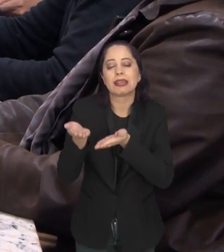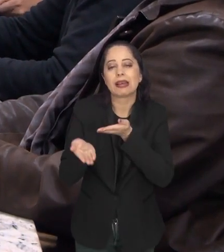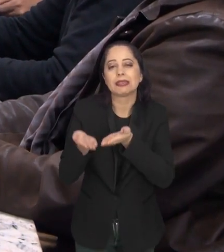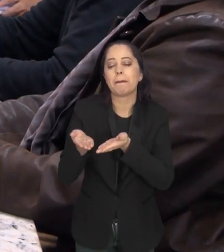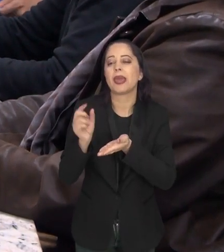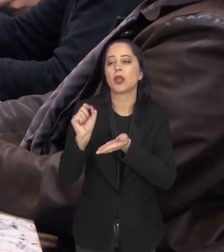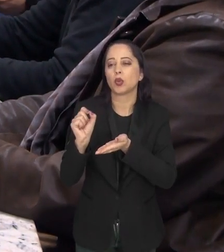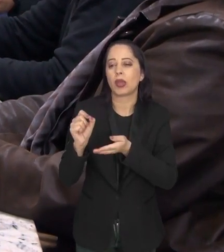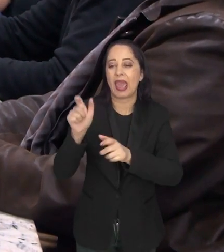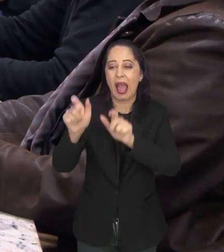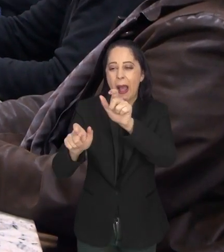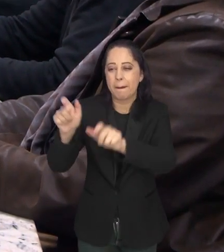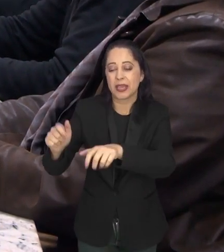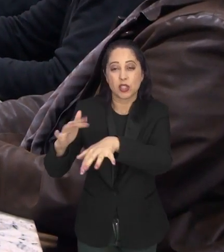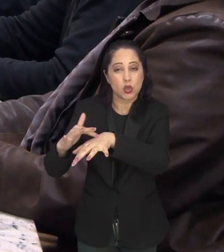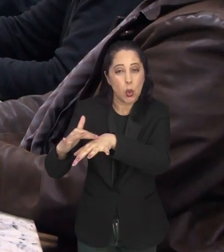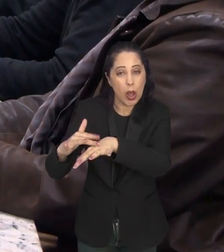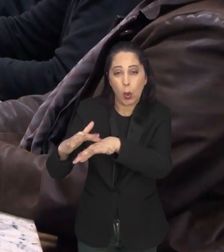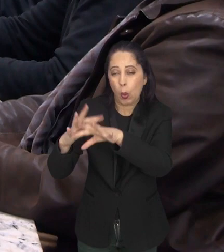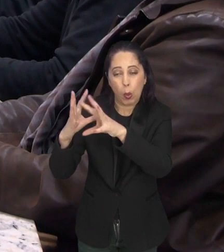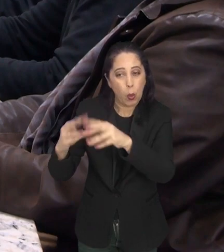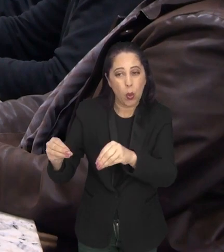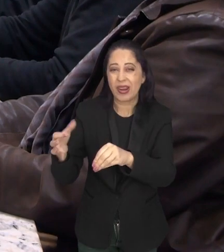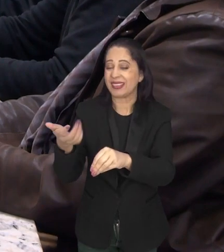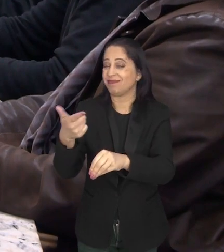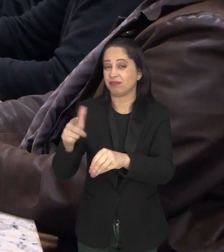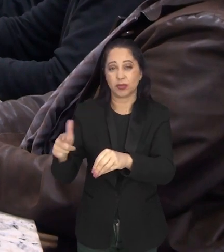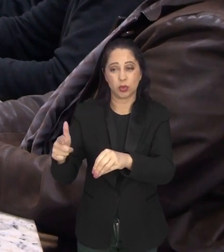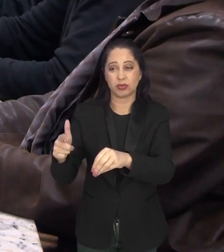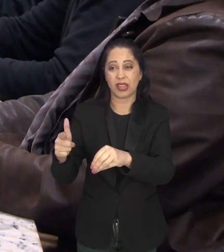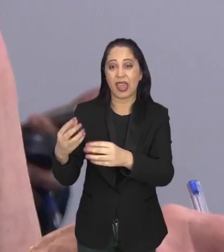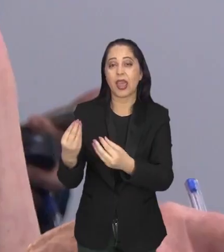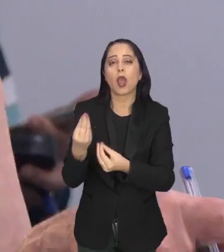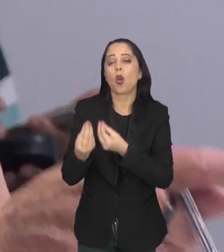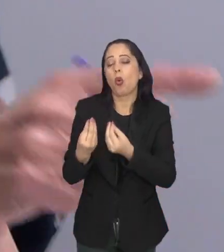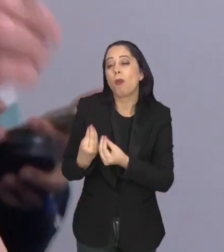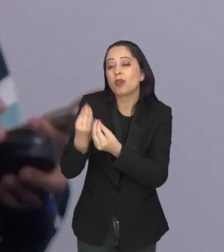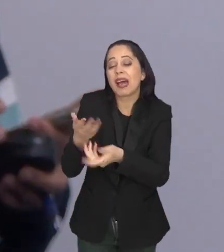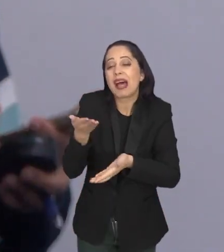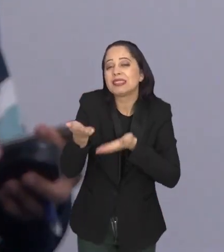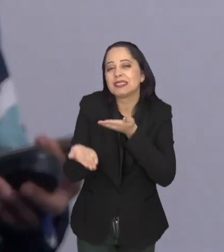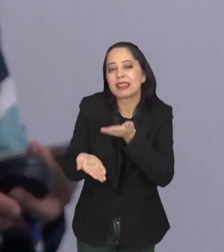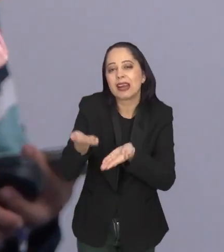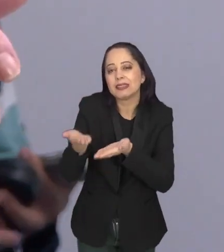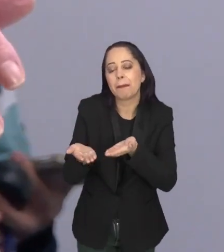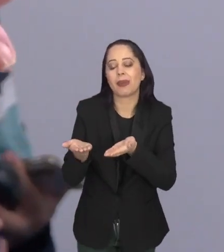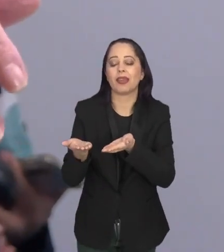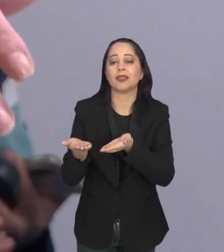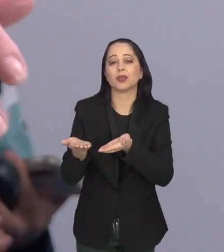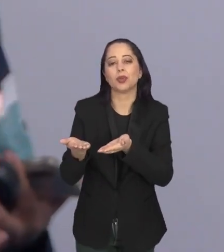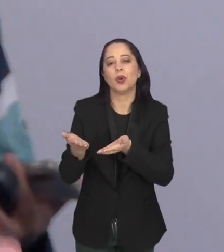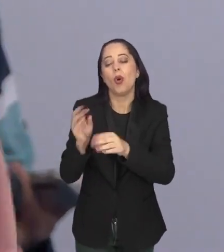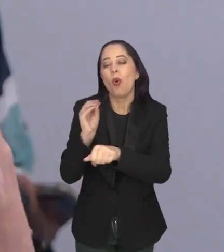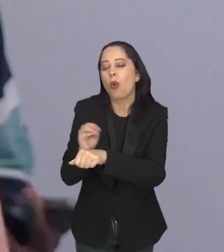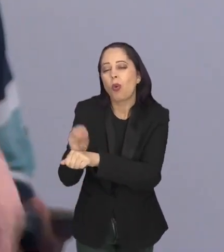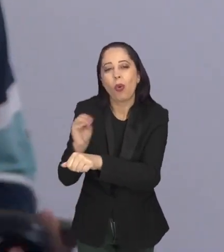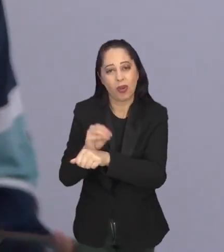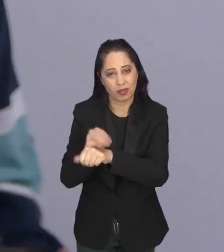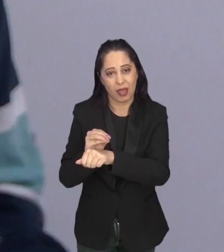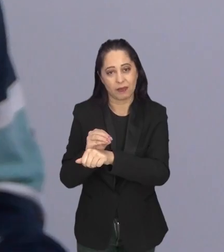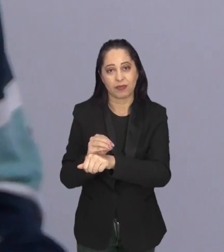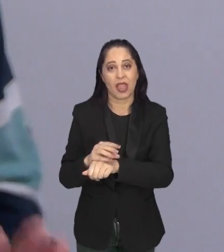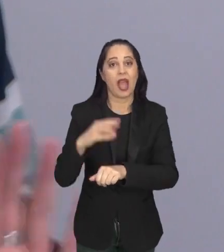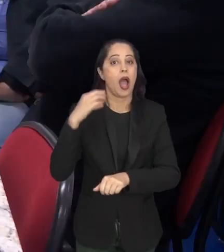tratamentos paliativos e cuidados com pacientes em situação terminal. Para a vereadora Dulce Rita, o assunto ainda deve